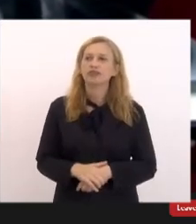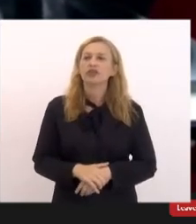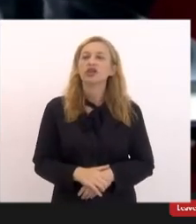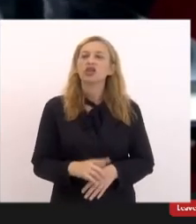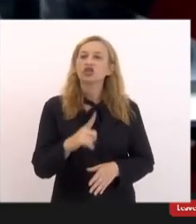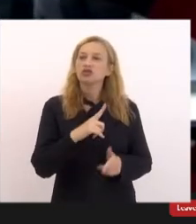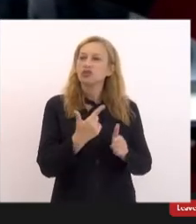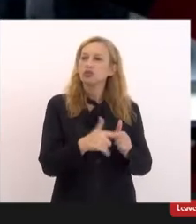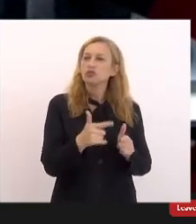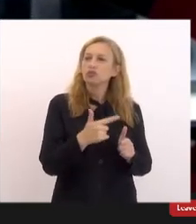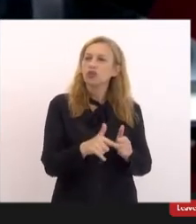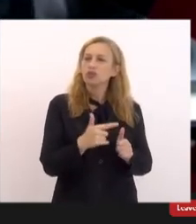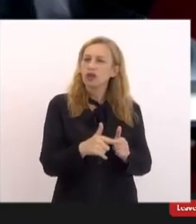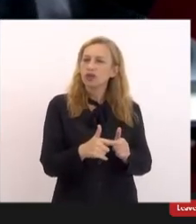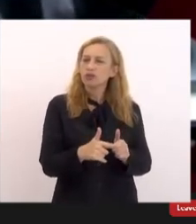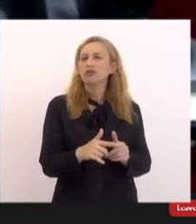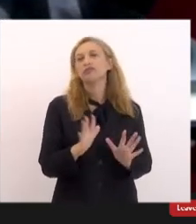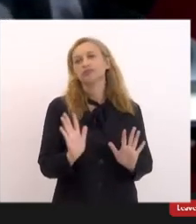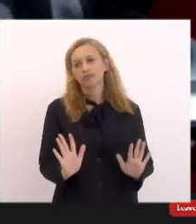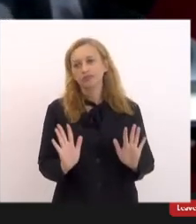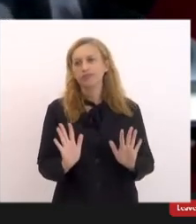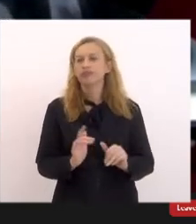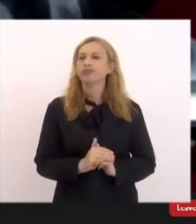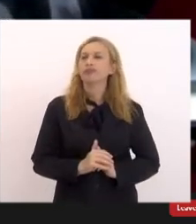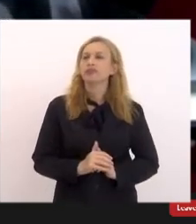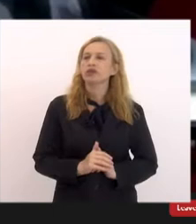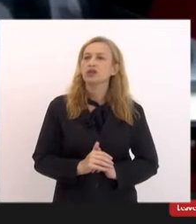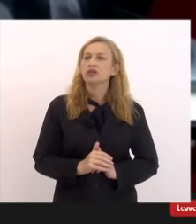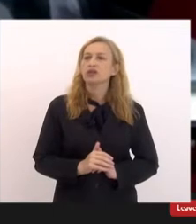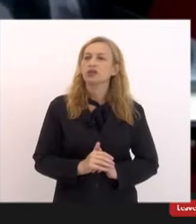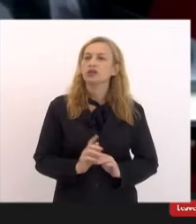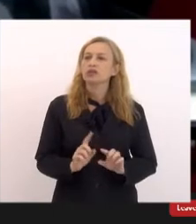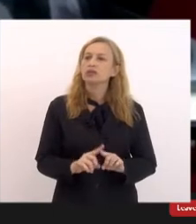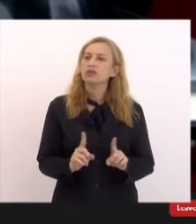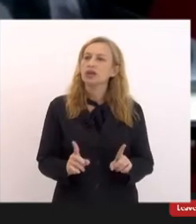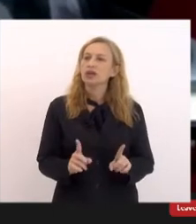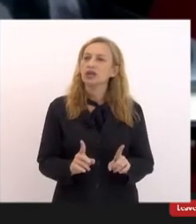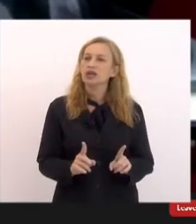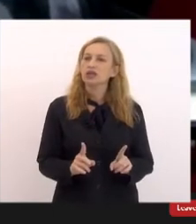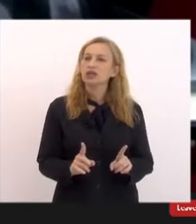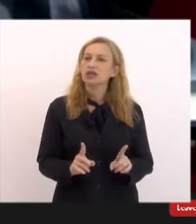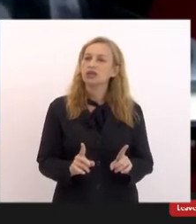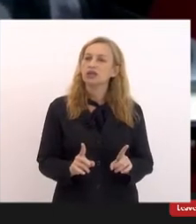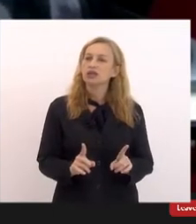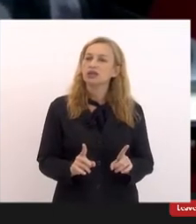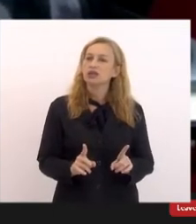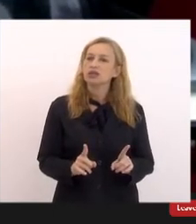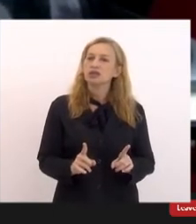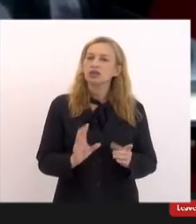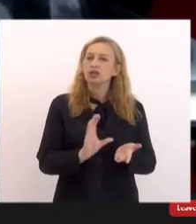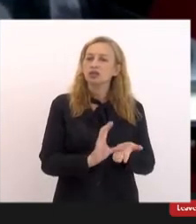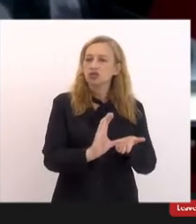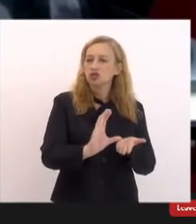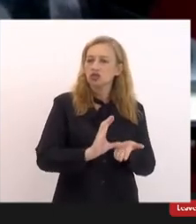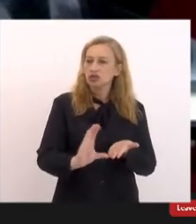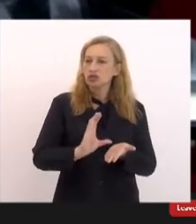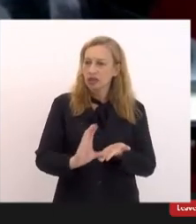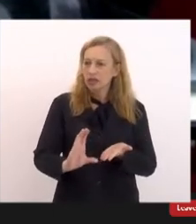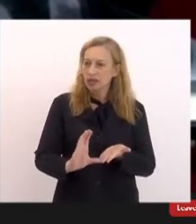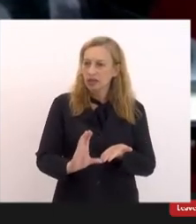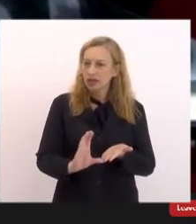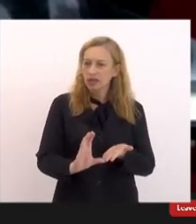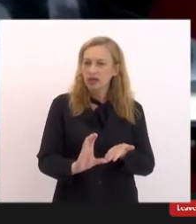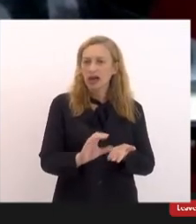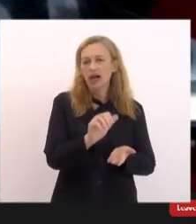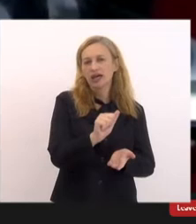tivemos o primeiro dia de aula ontem e não tivemos nenhum tipo de problema com relação ao fornecimento de equipamento de